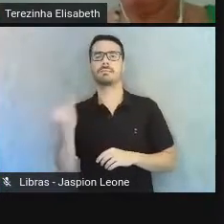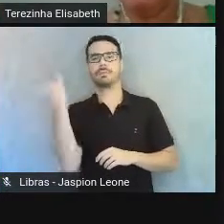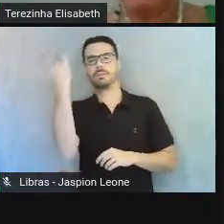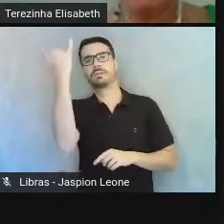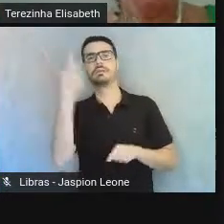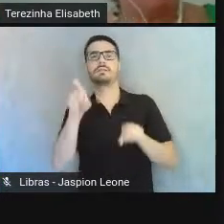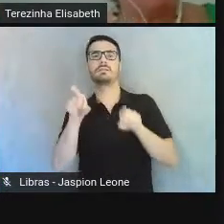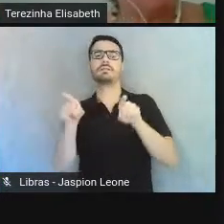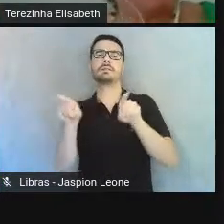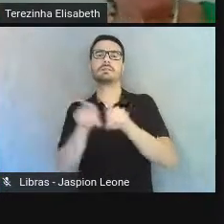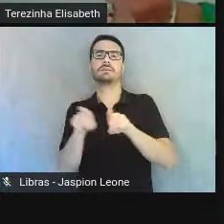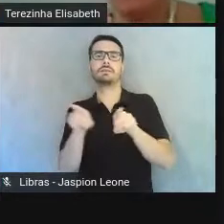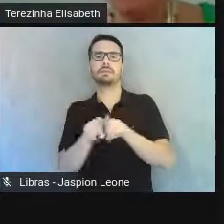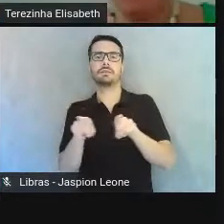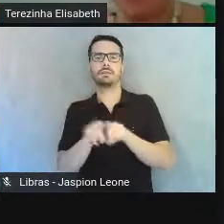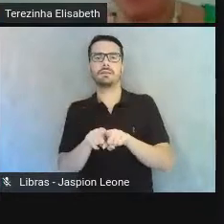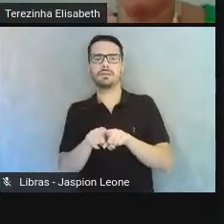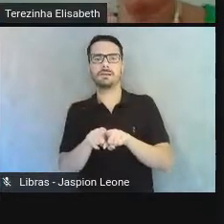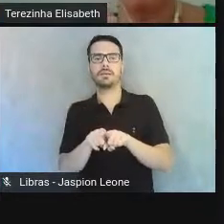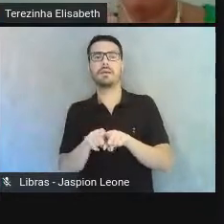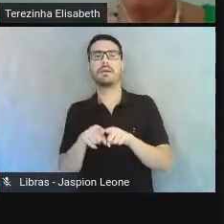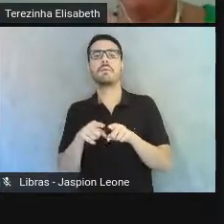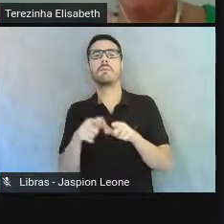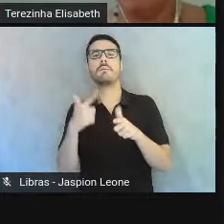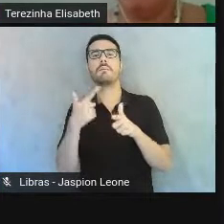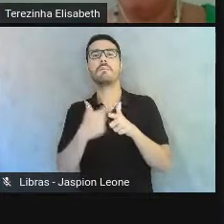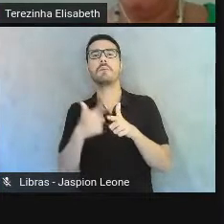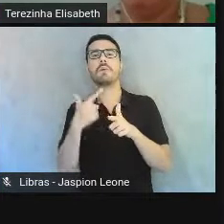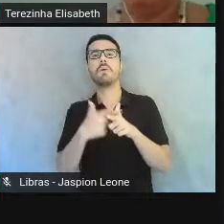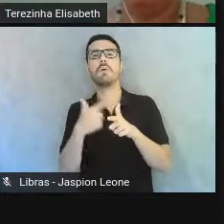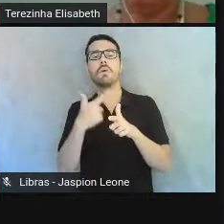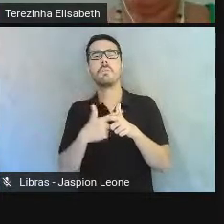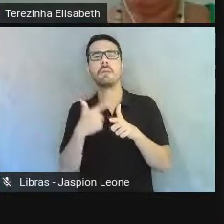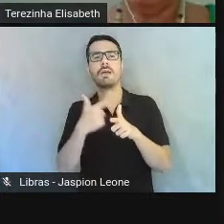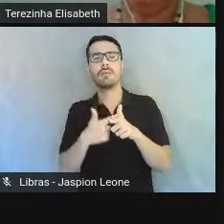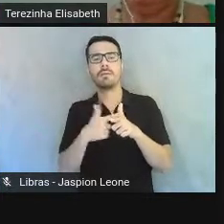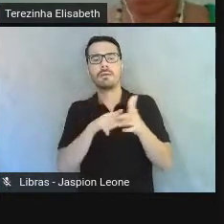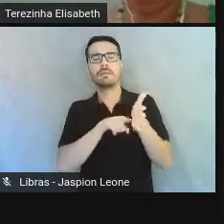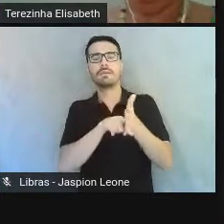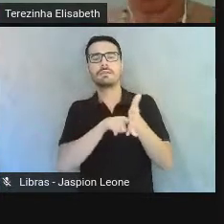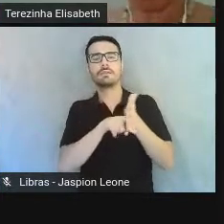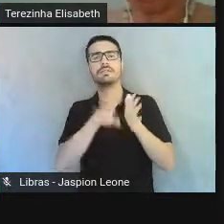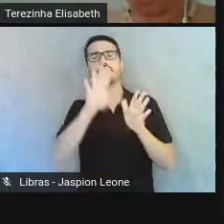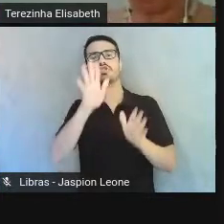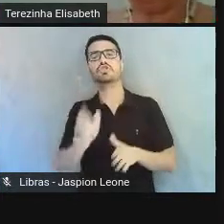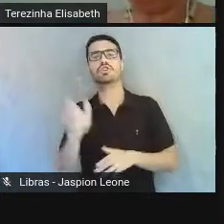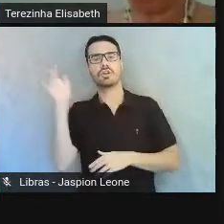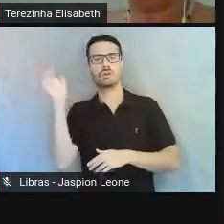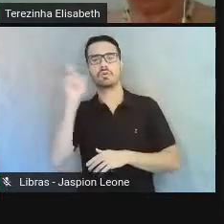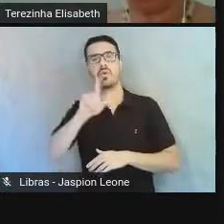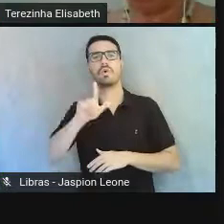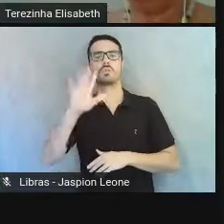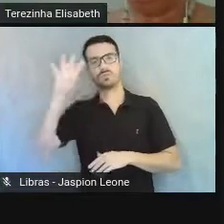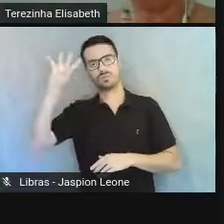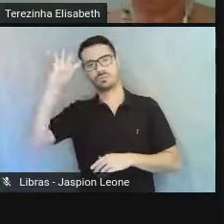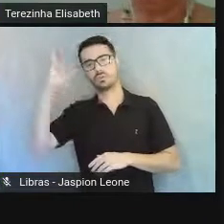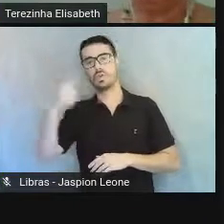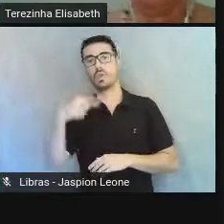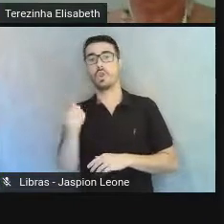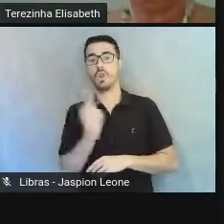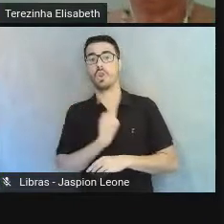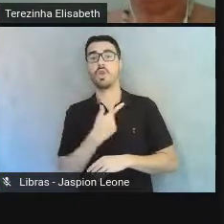que o problema de pesquisa possa ser resolvido. nós temos nos